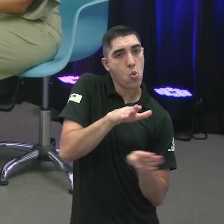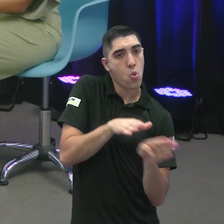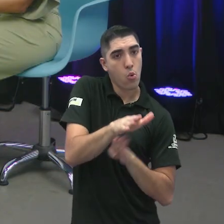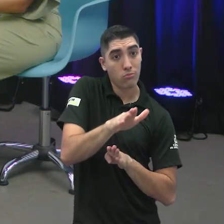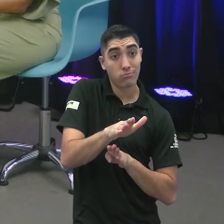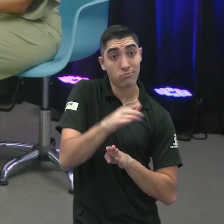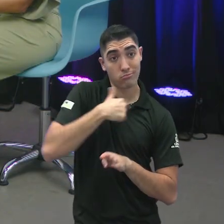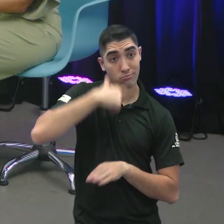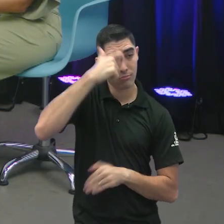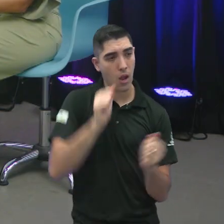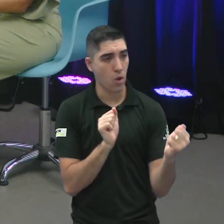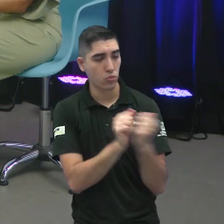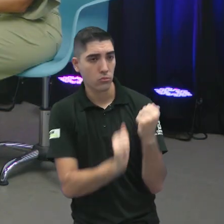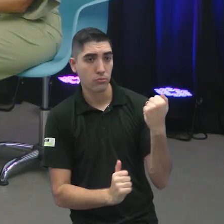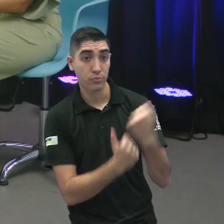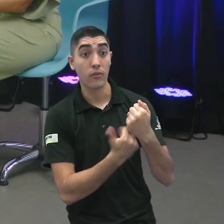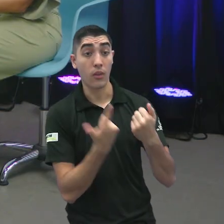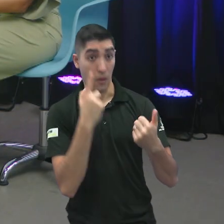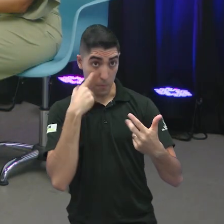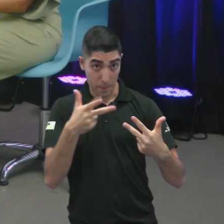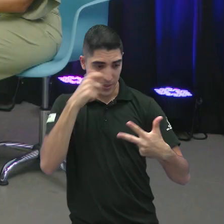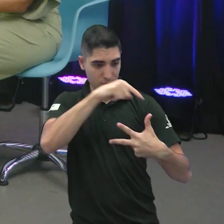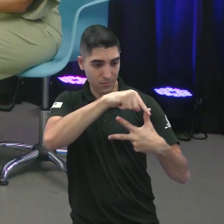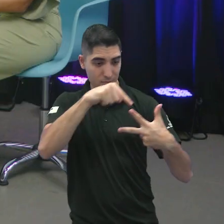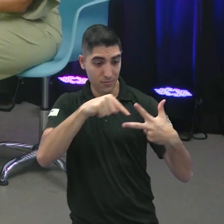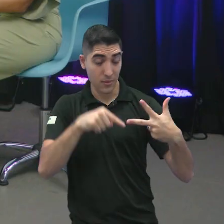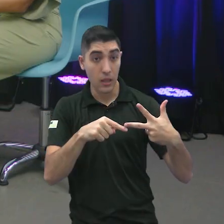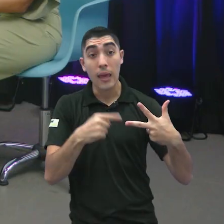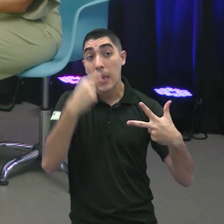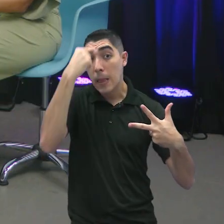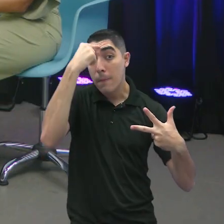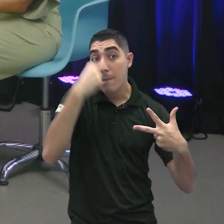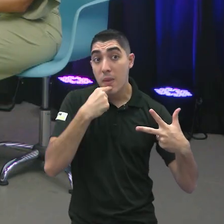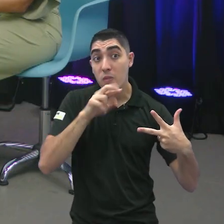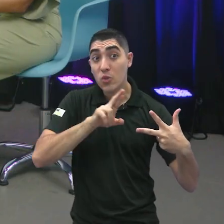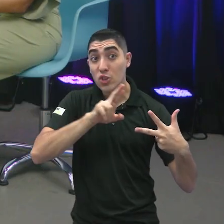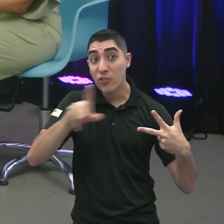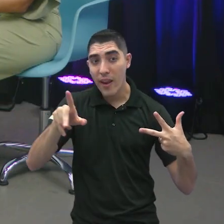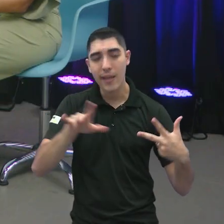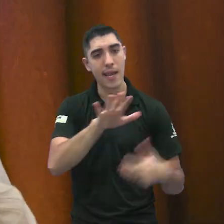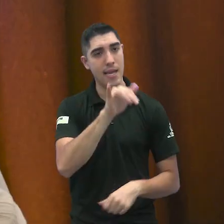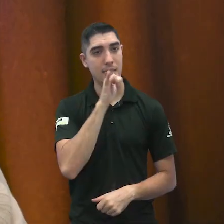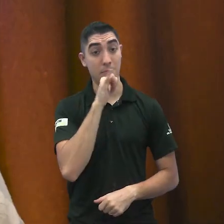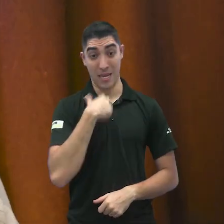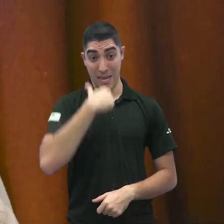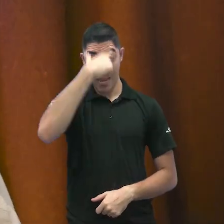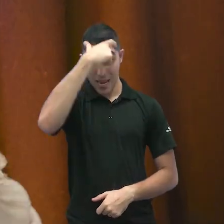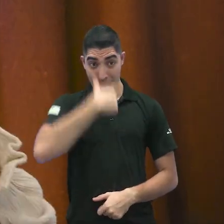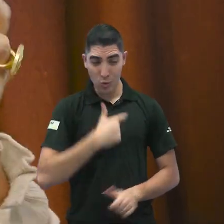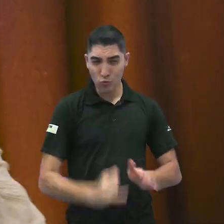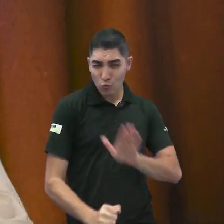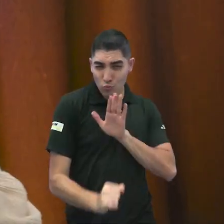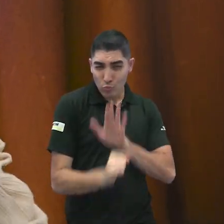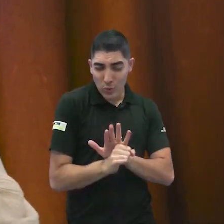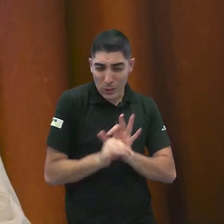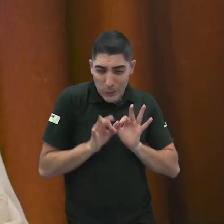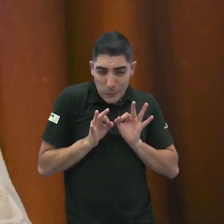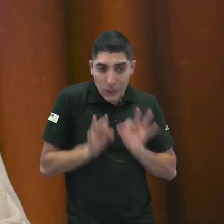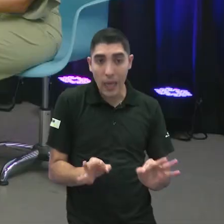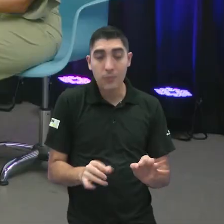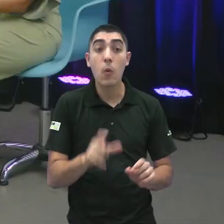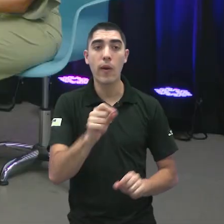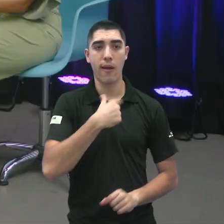eu tenho 3 funções diferentes que exigem perfis diferentes. Quando a minha essência, ela é